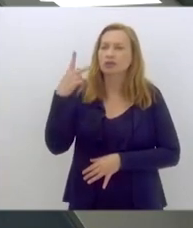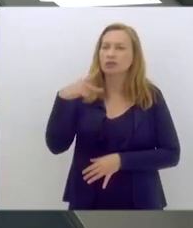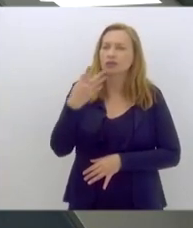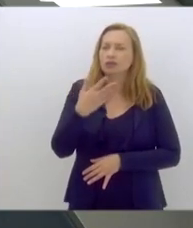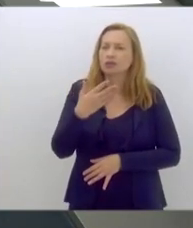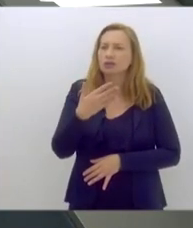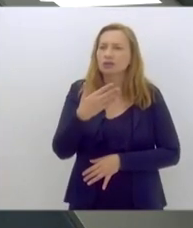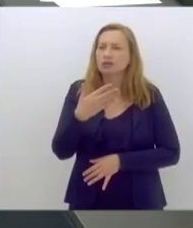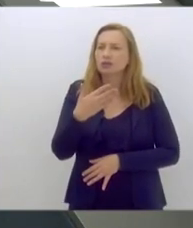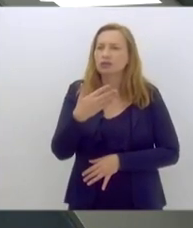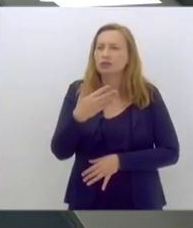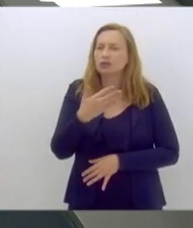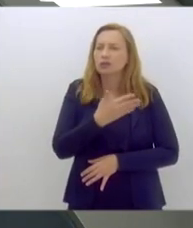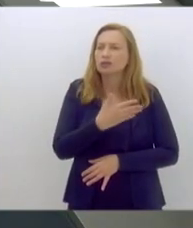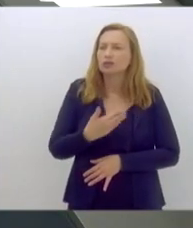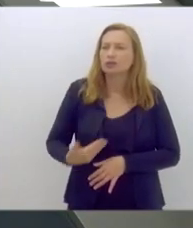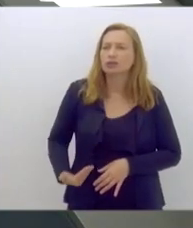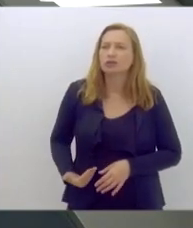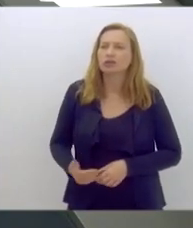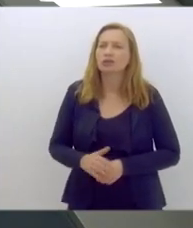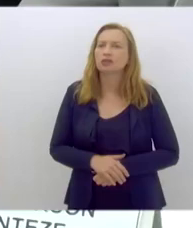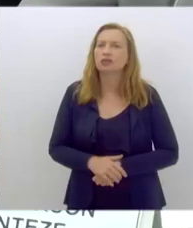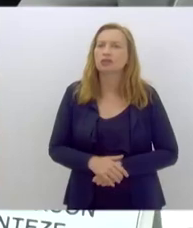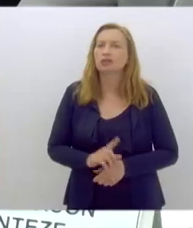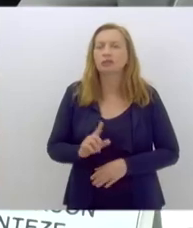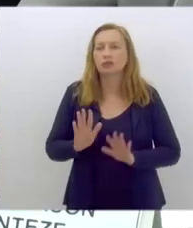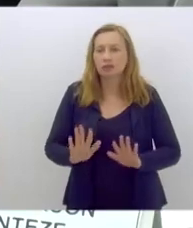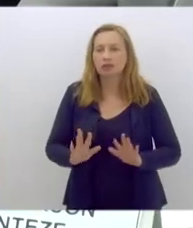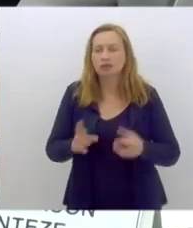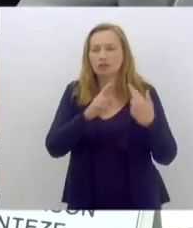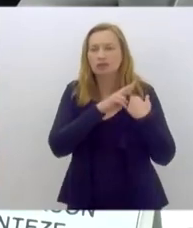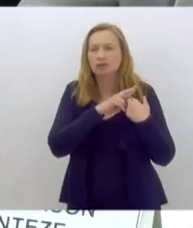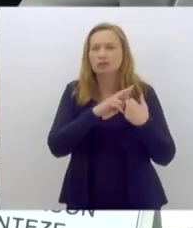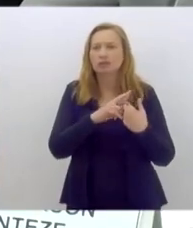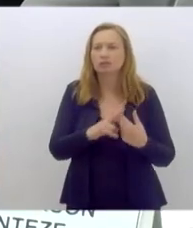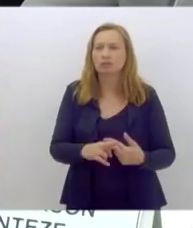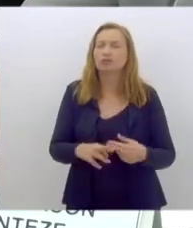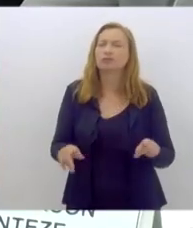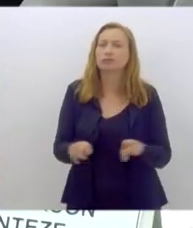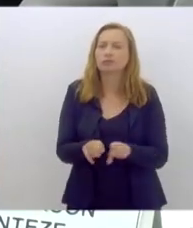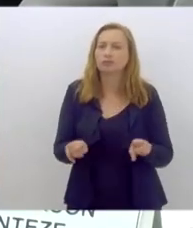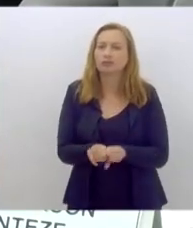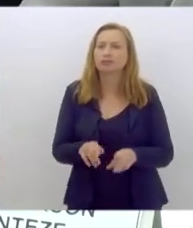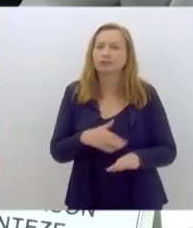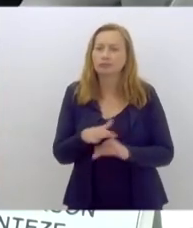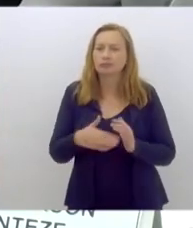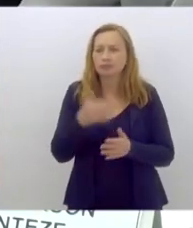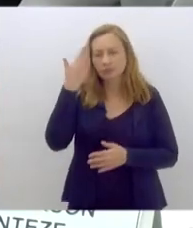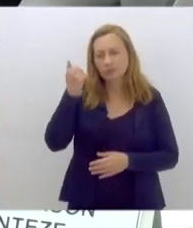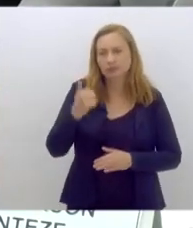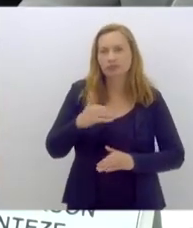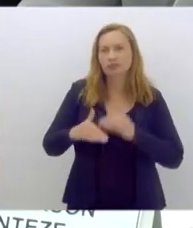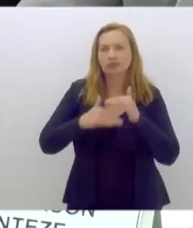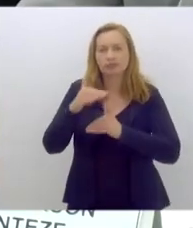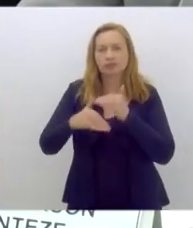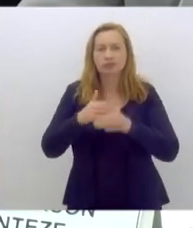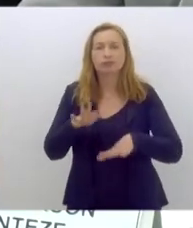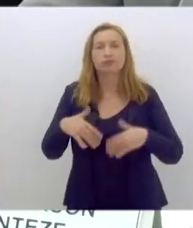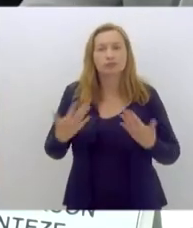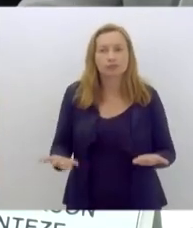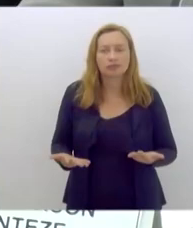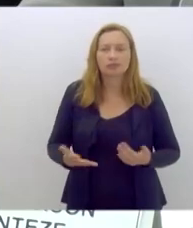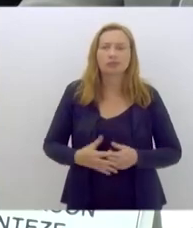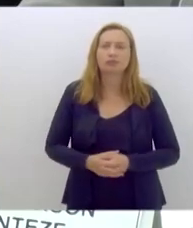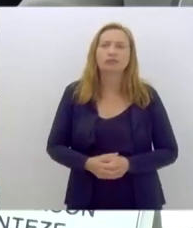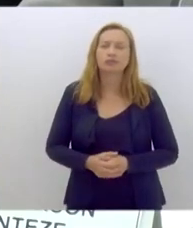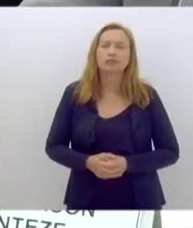que a gente produz a políticas públicas mas com responsabilidade também né todo mundo sabe que eu sou desenvolvimento eventista então